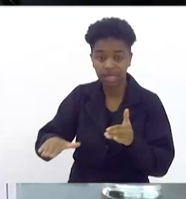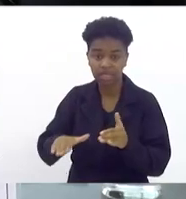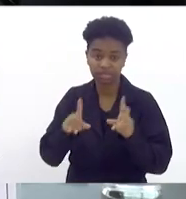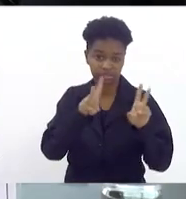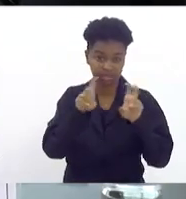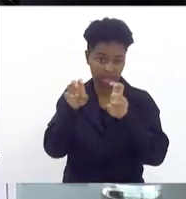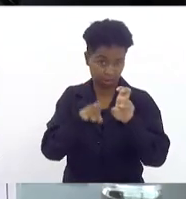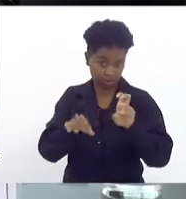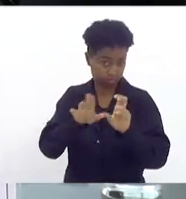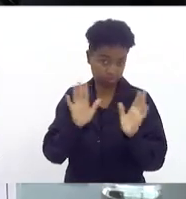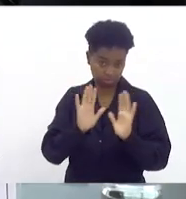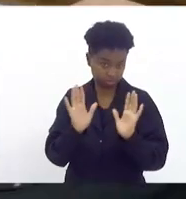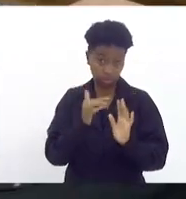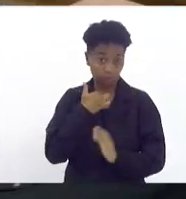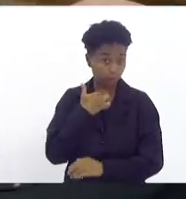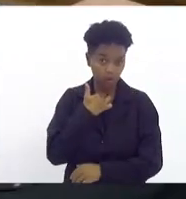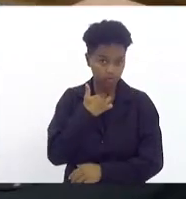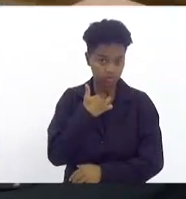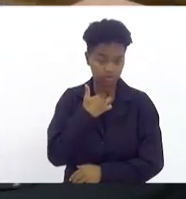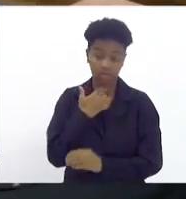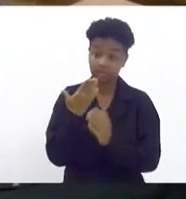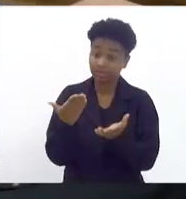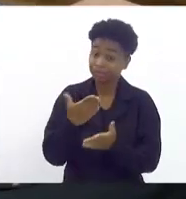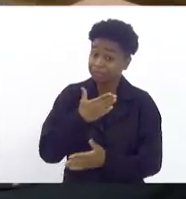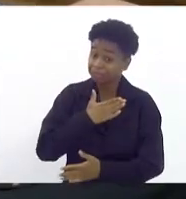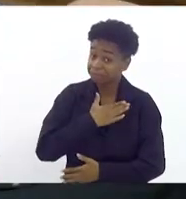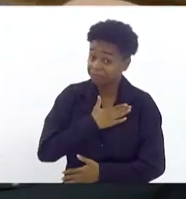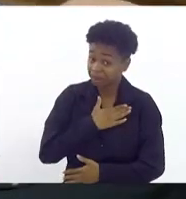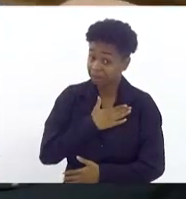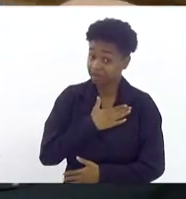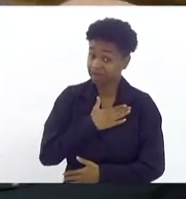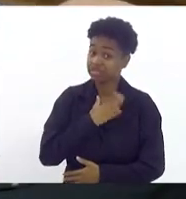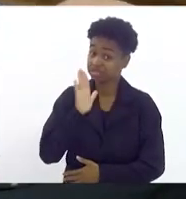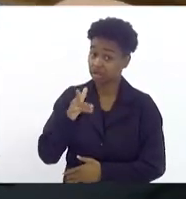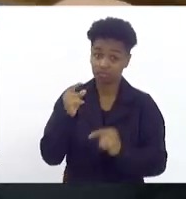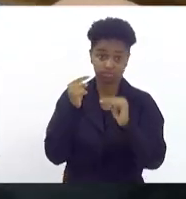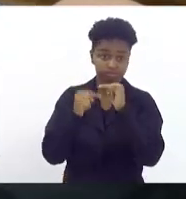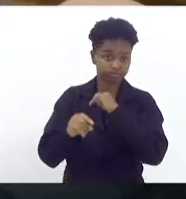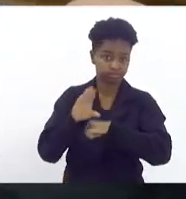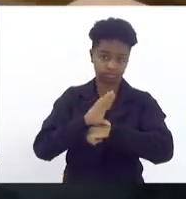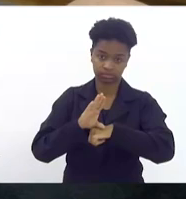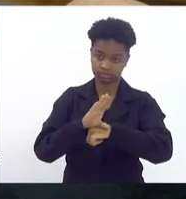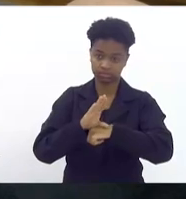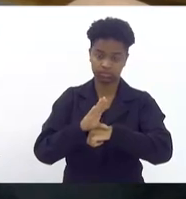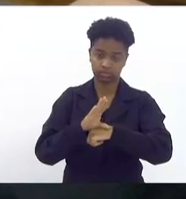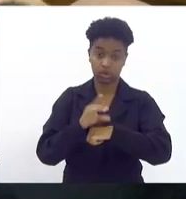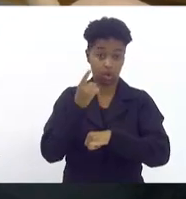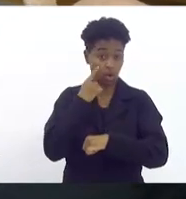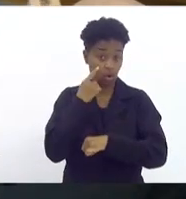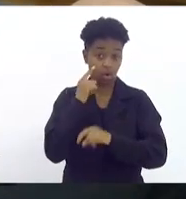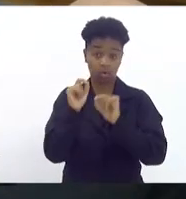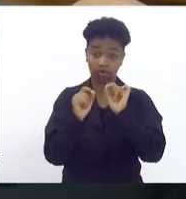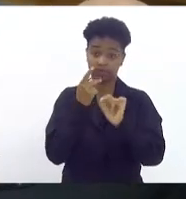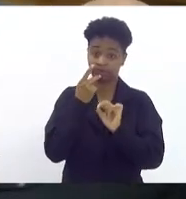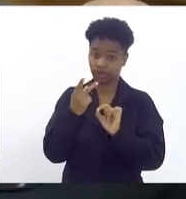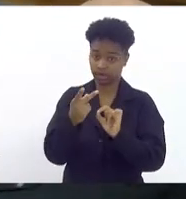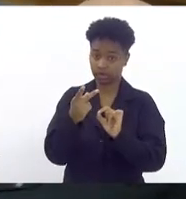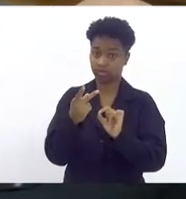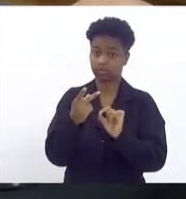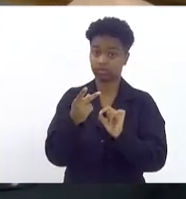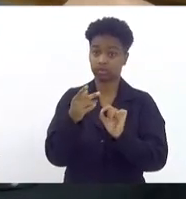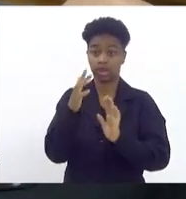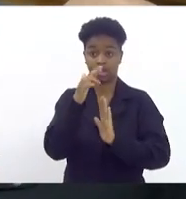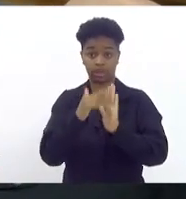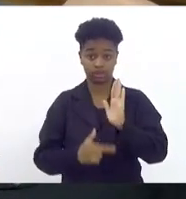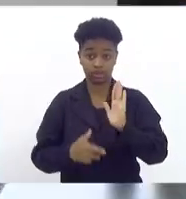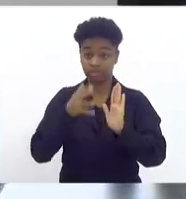temática. Sim. Então, para mim, isso por si só já é inconstitucional. Olha que a gente está tratando aqui do cara, como relator que está salvando